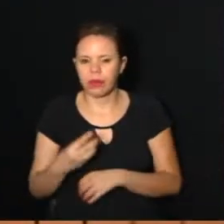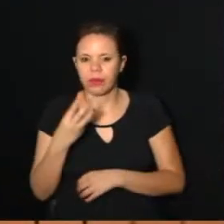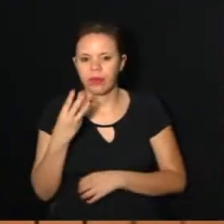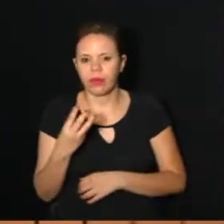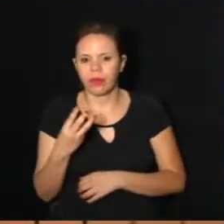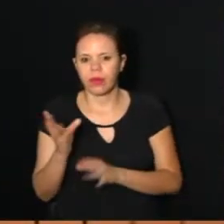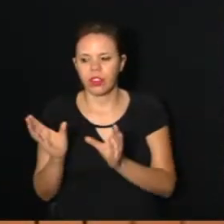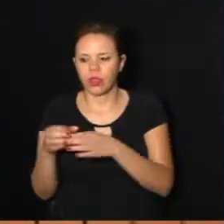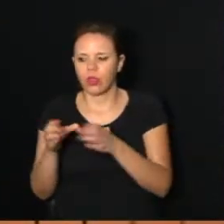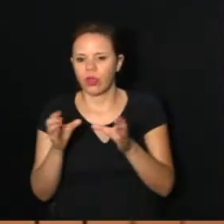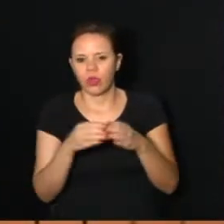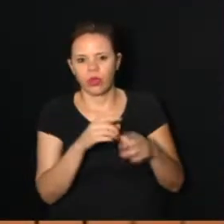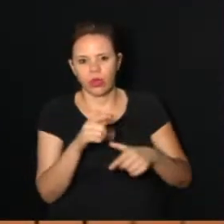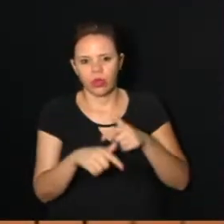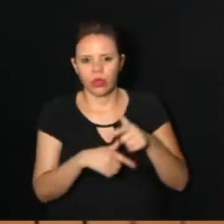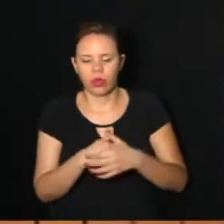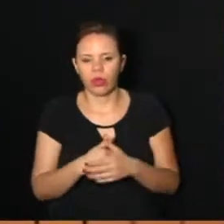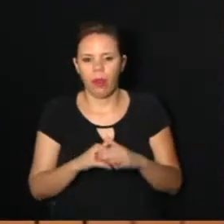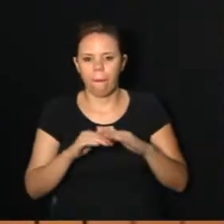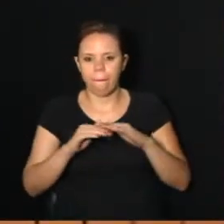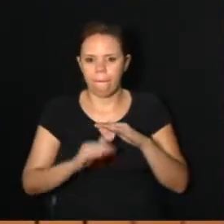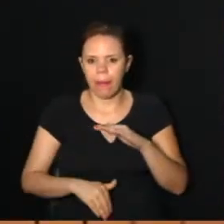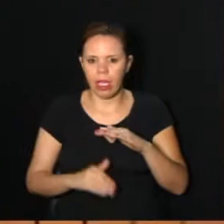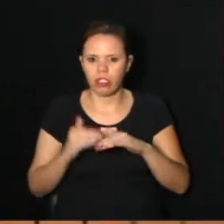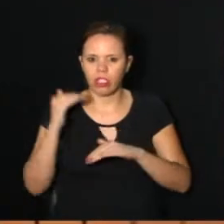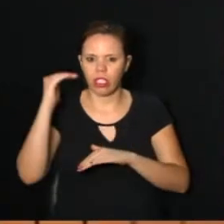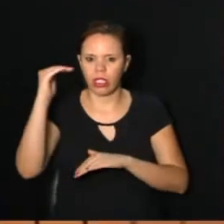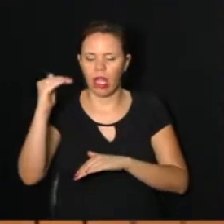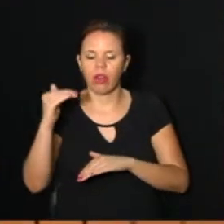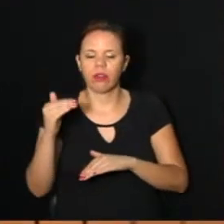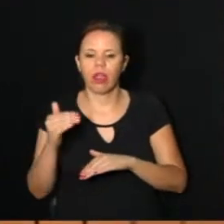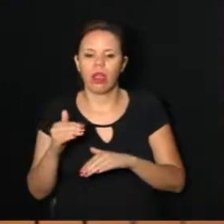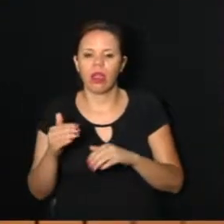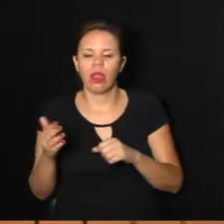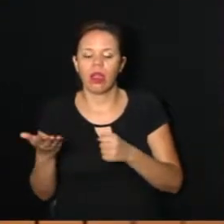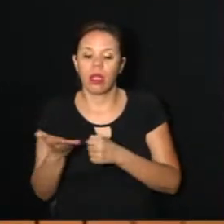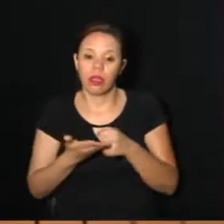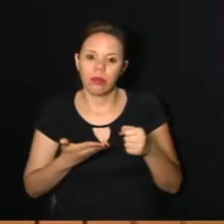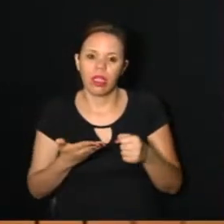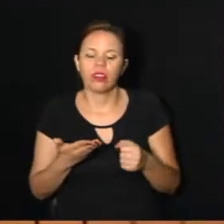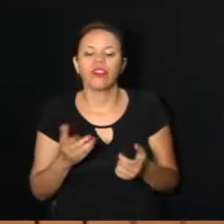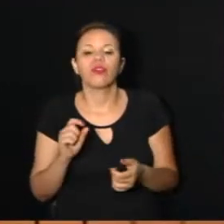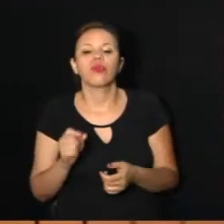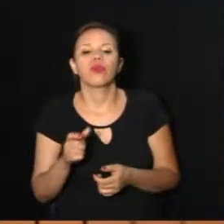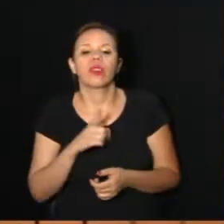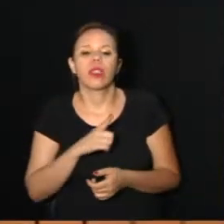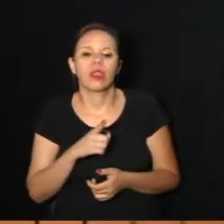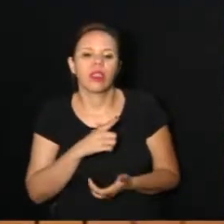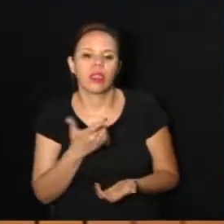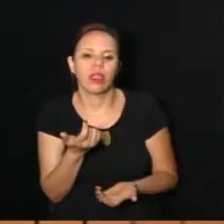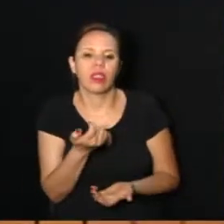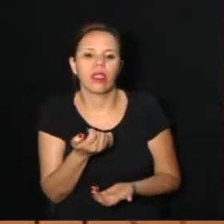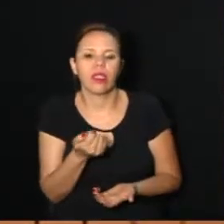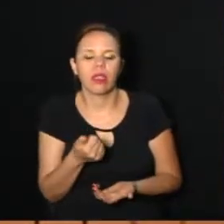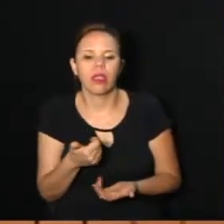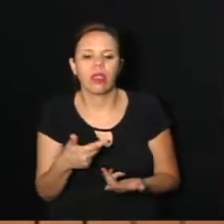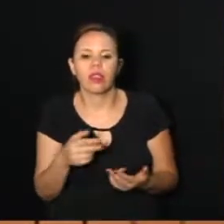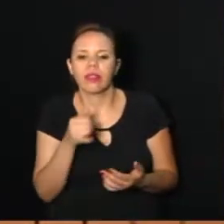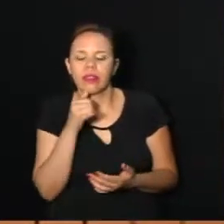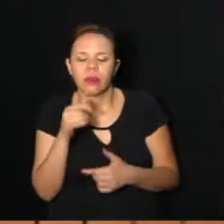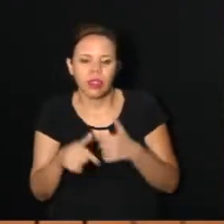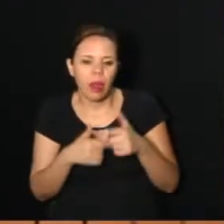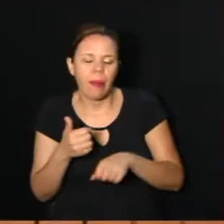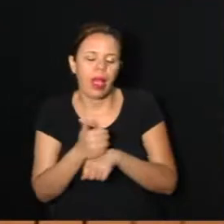grupos de atividade: baixo, alta e média incomodidade. Portanto, aqueles que estão em baixa incomodidade, naquilo que